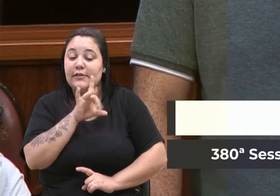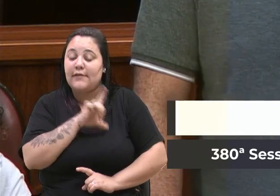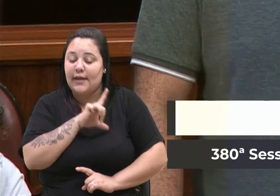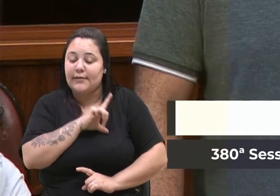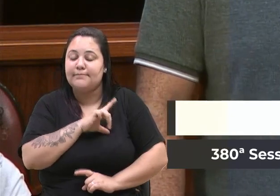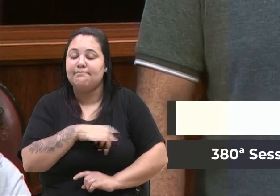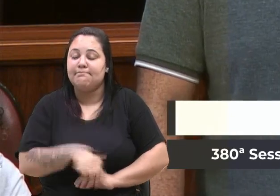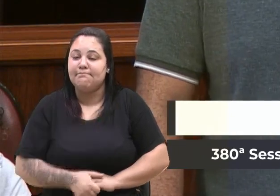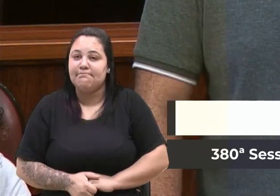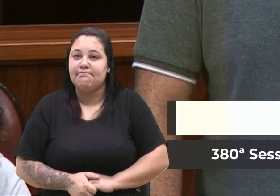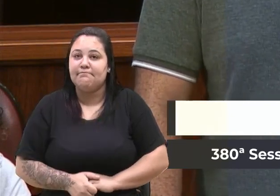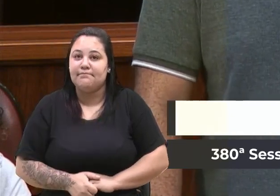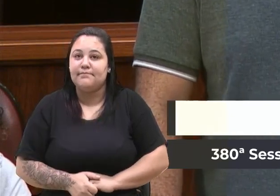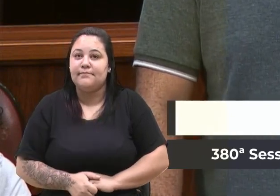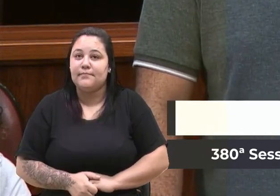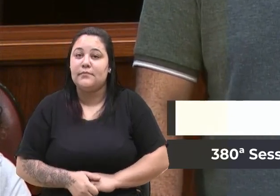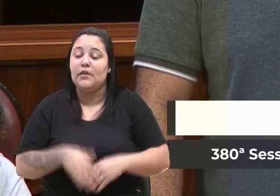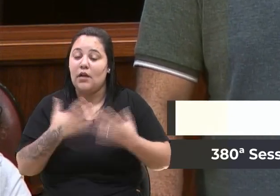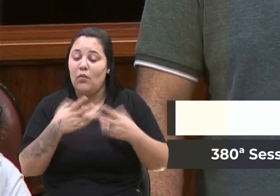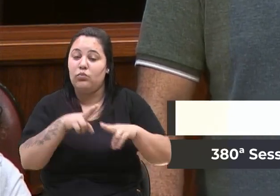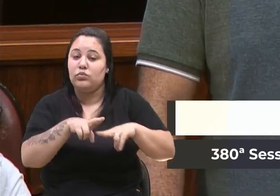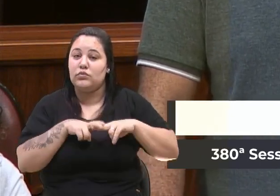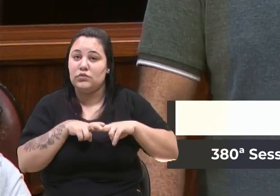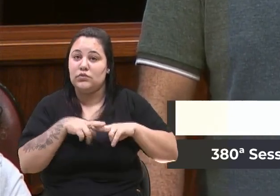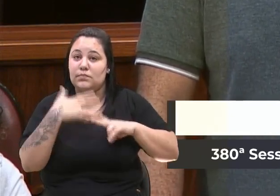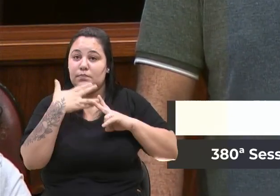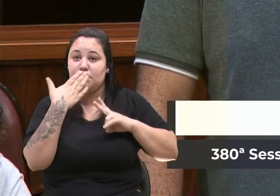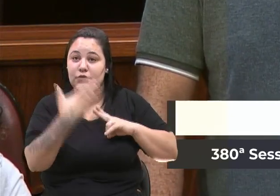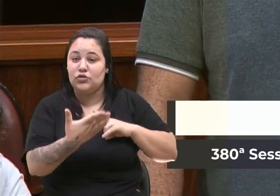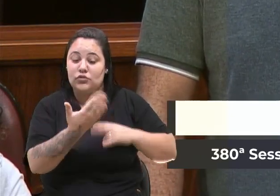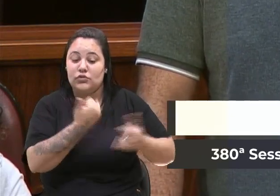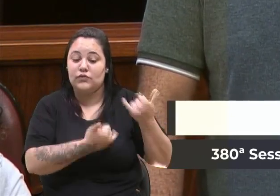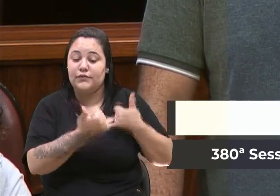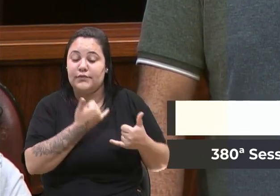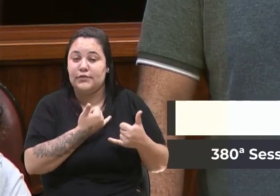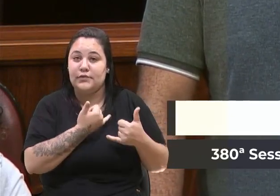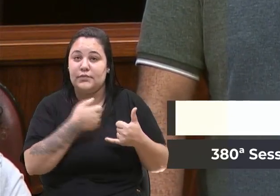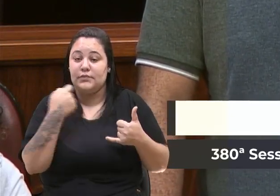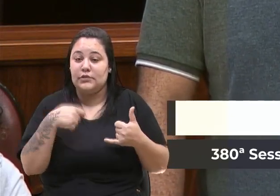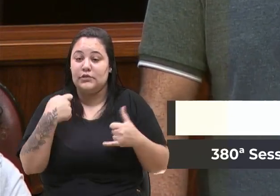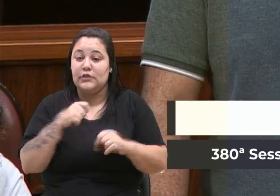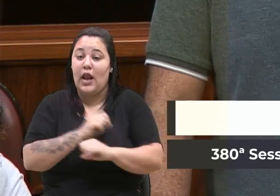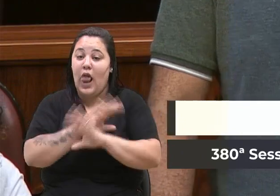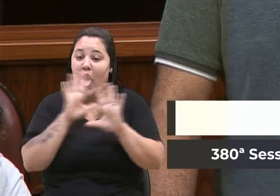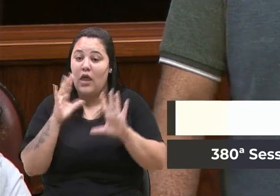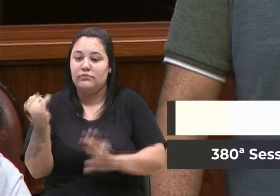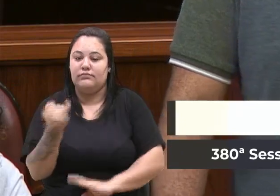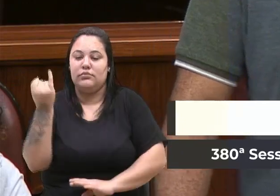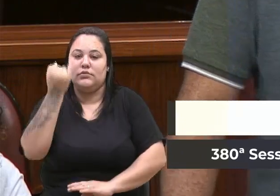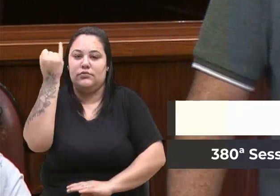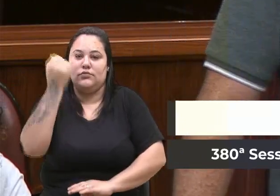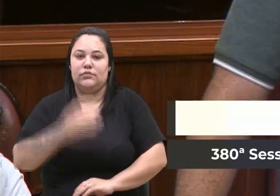nesse sentido que o pedido de informações se torna tão relevante e importante. No